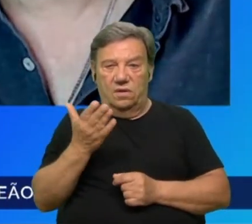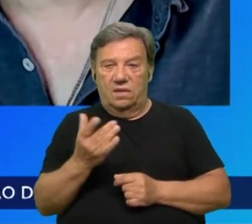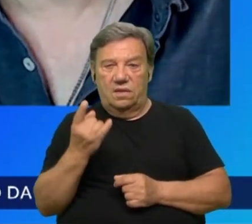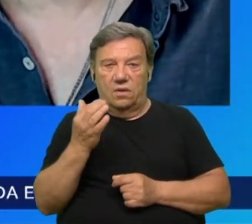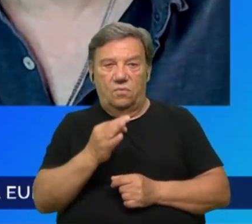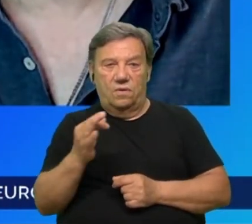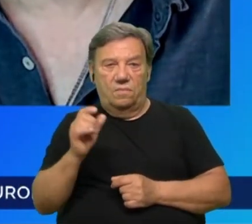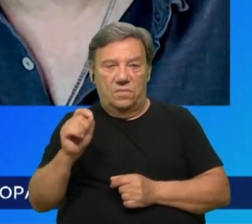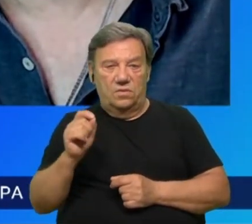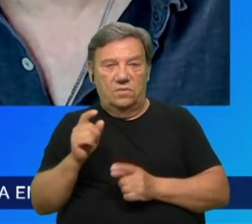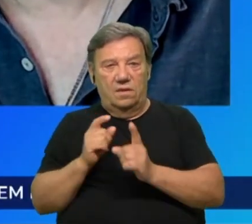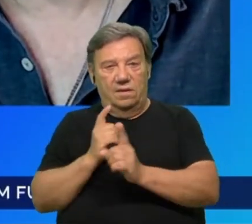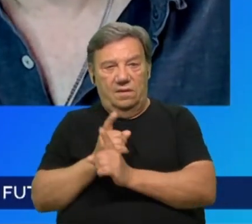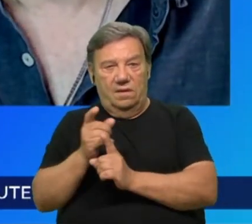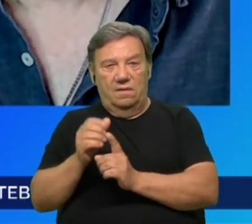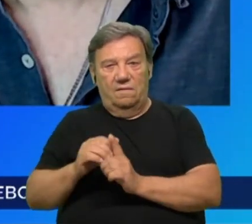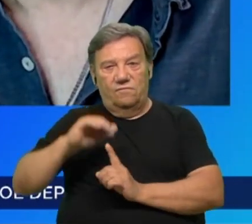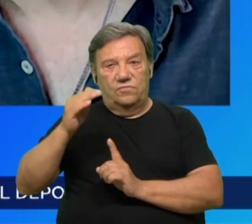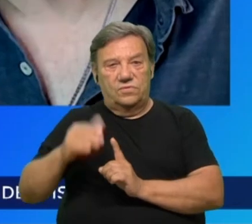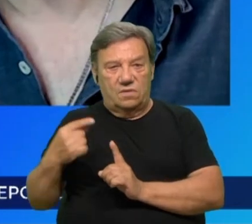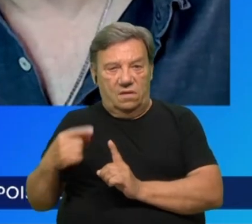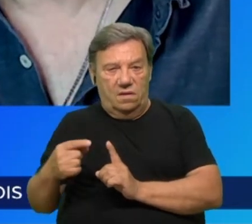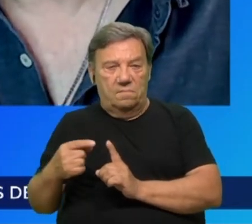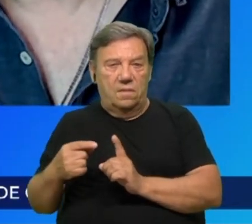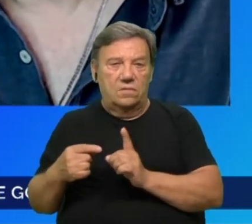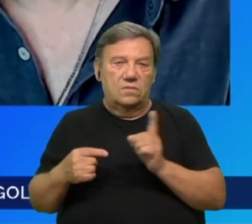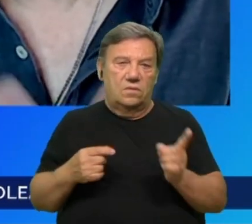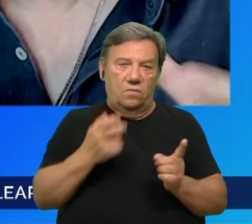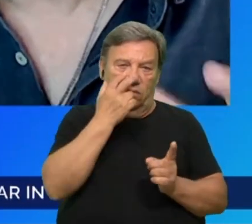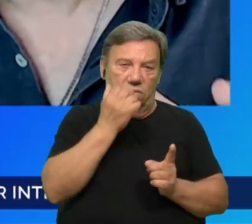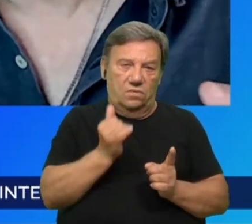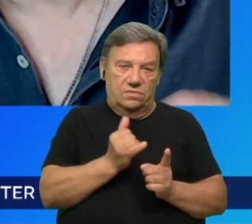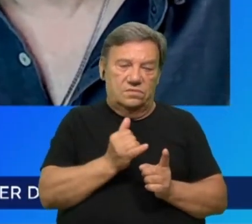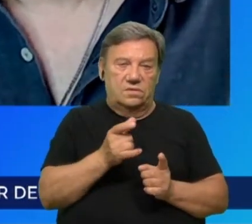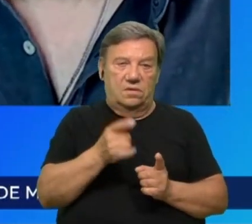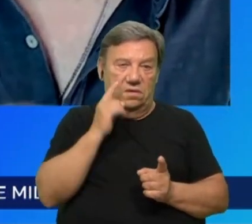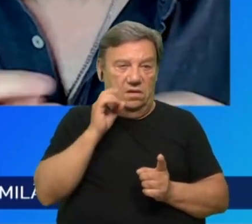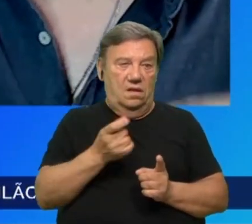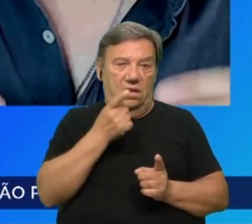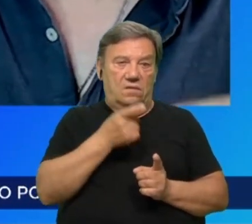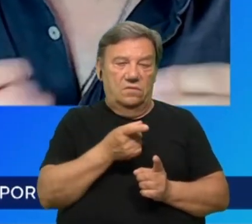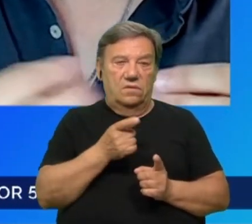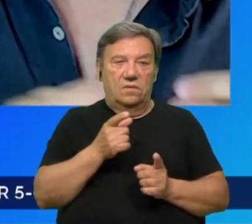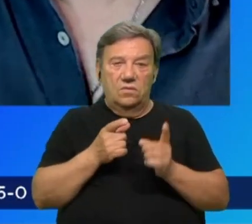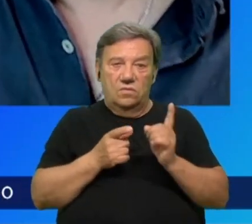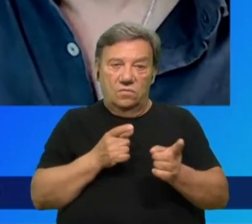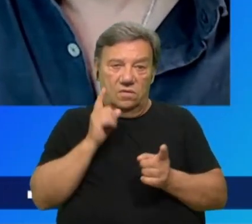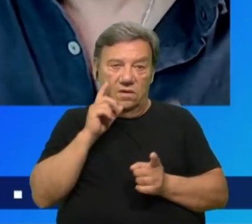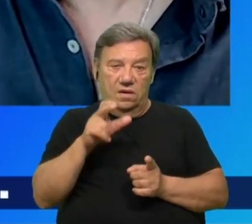temos esta flutuação. Mas o que é curioso e inédito é que